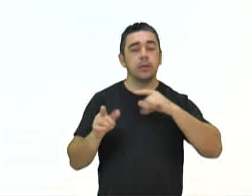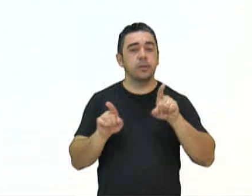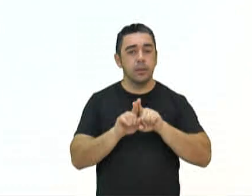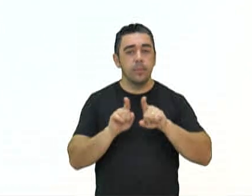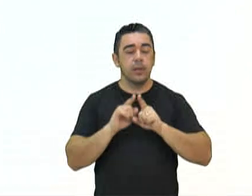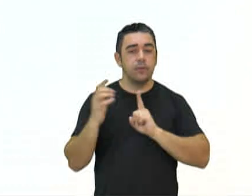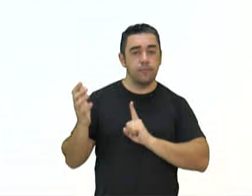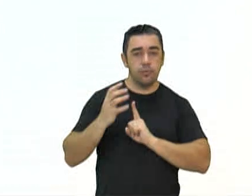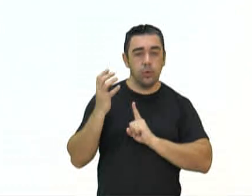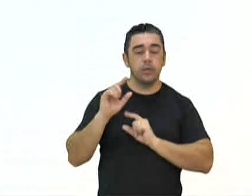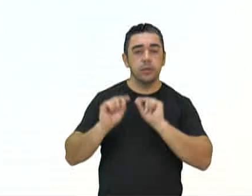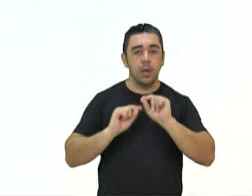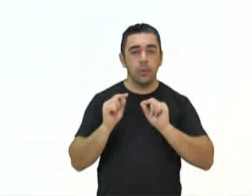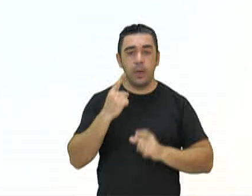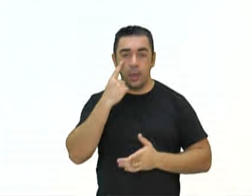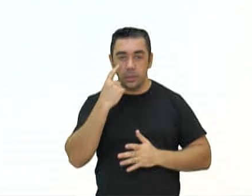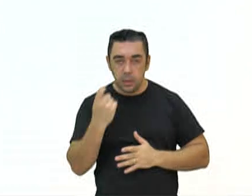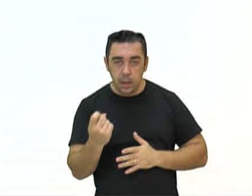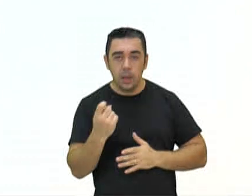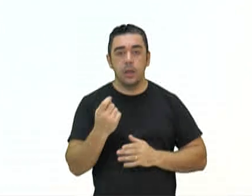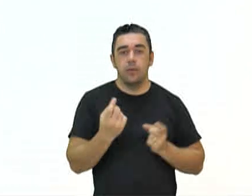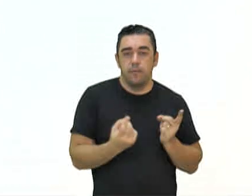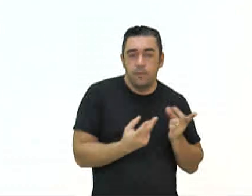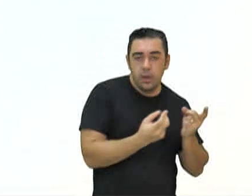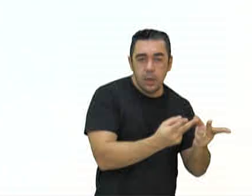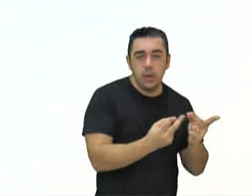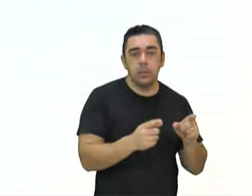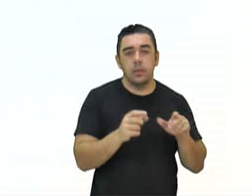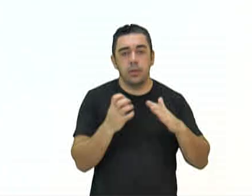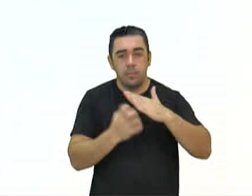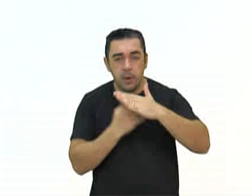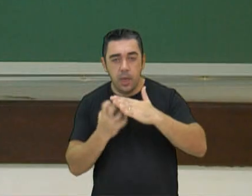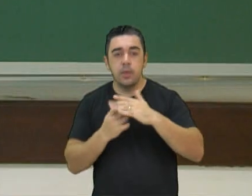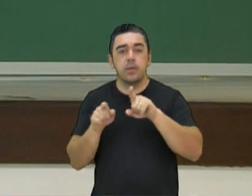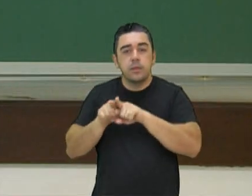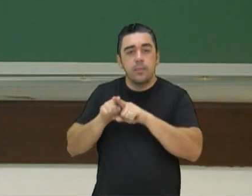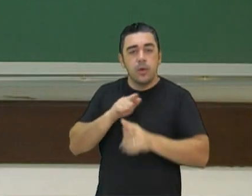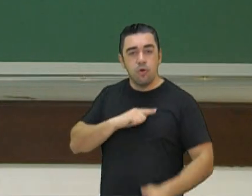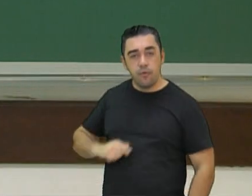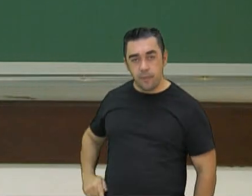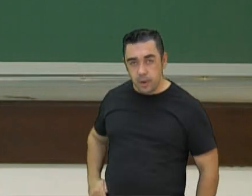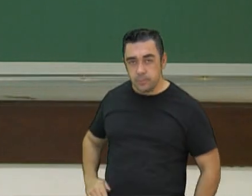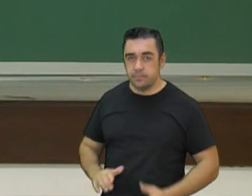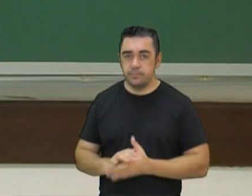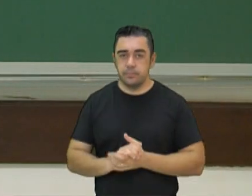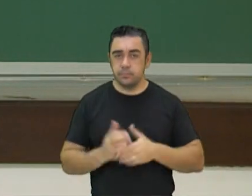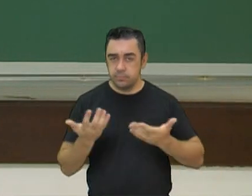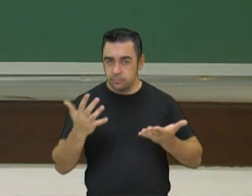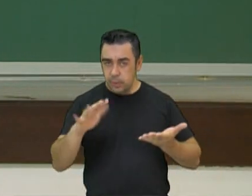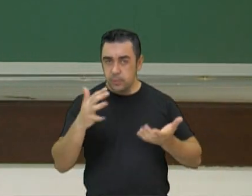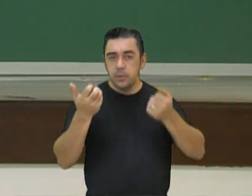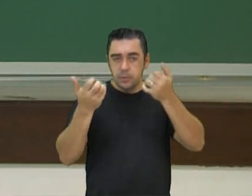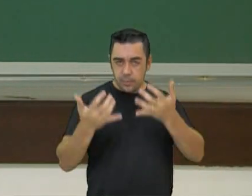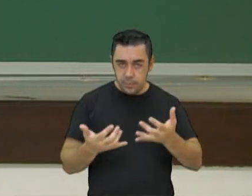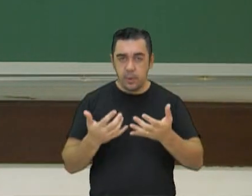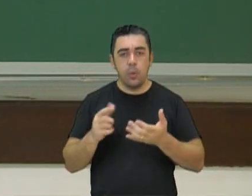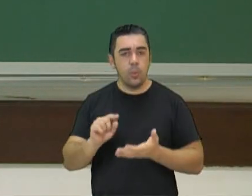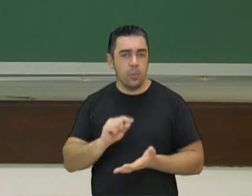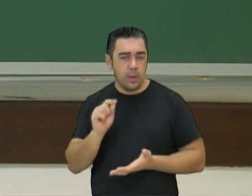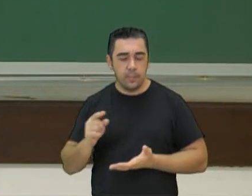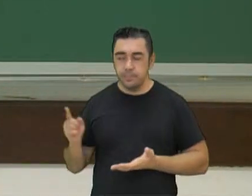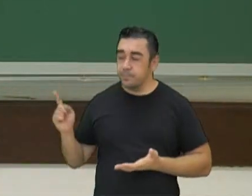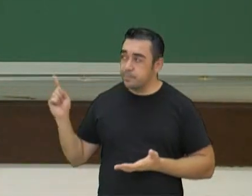pelos interesses comerciais e políticos de empresas e governantes. Então, mais ou menos como eu estava mencionando ali,